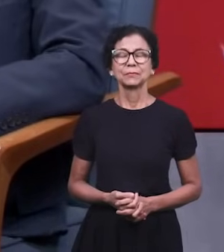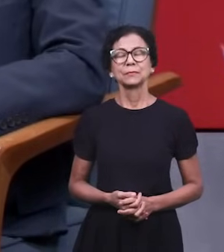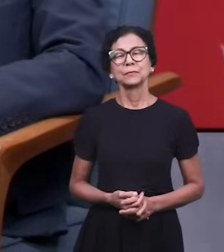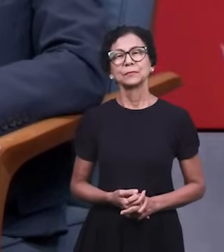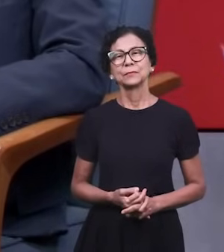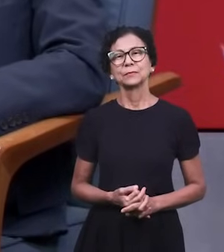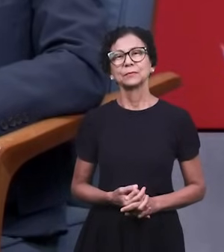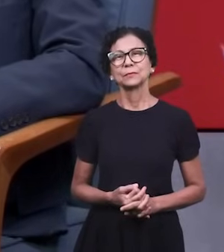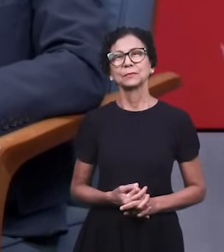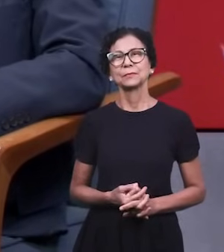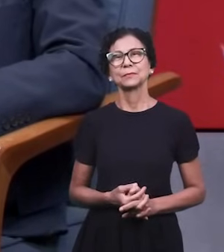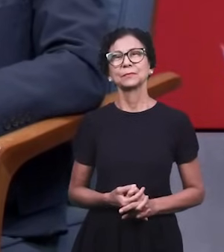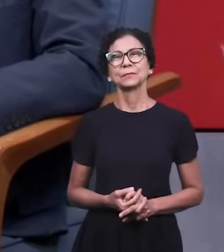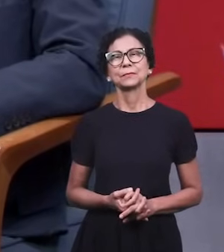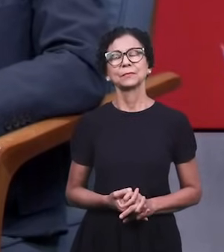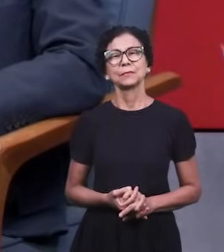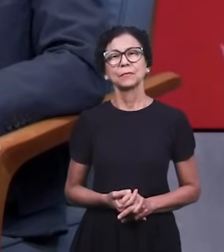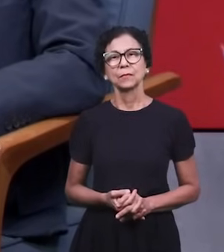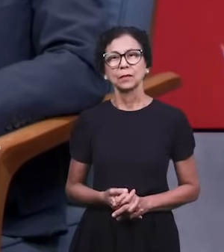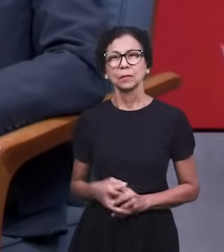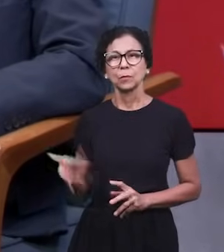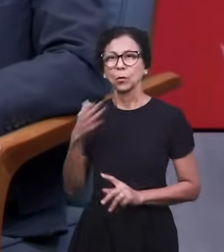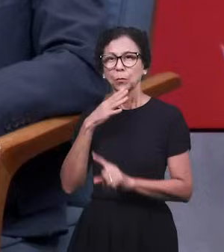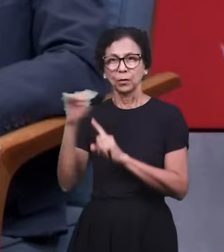Mas não foi Eliseu que curou Naamã.